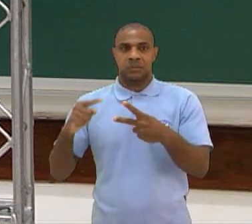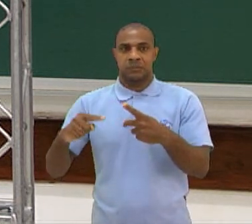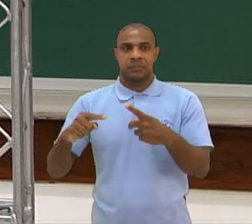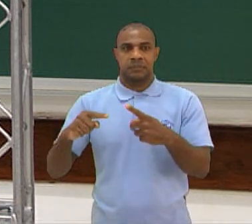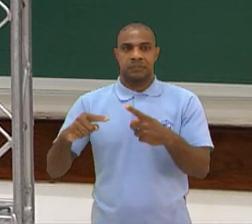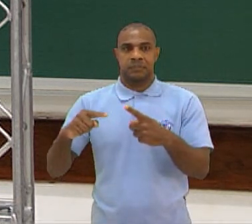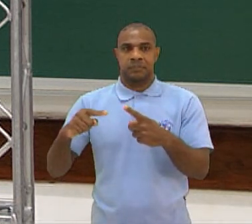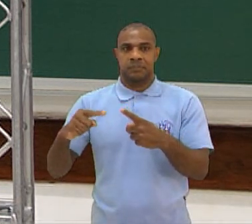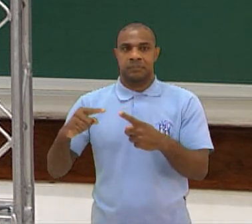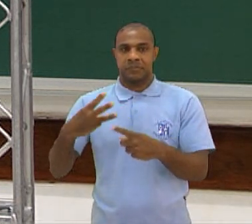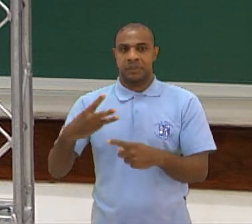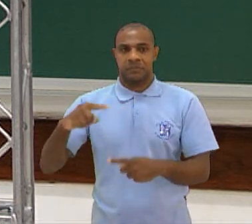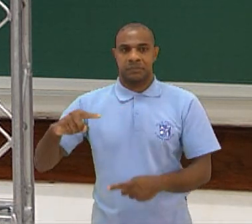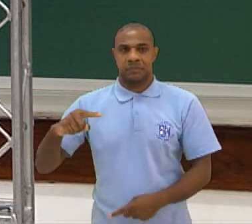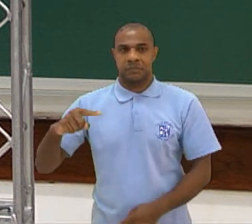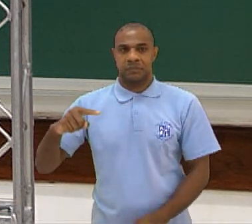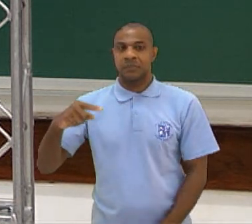meu radical.